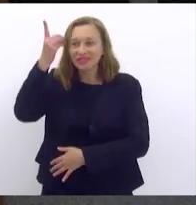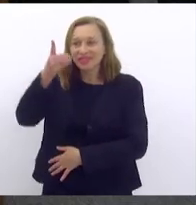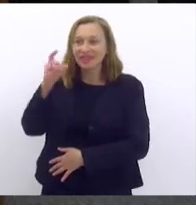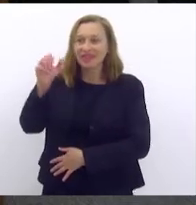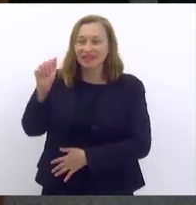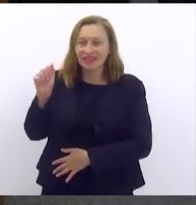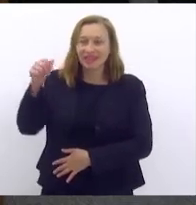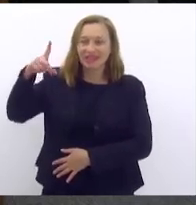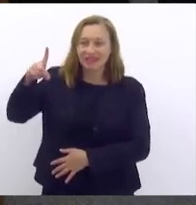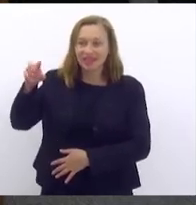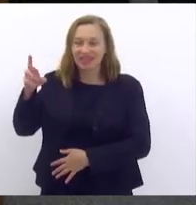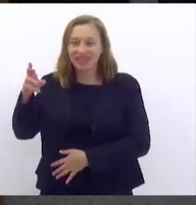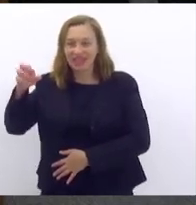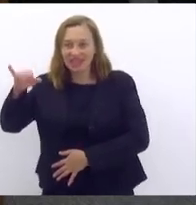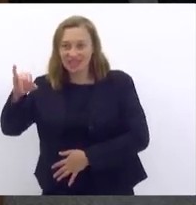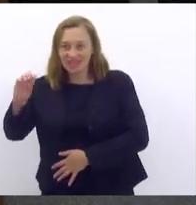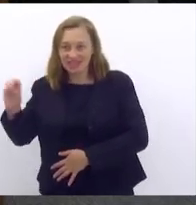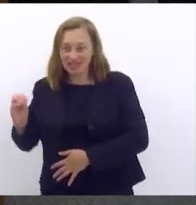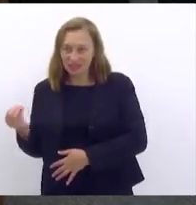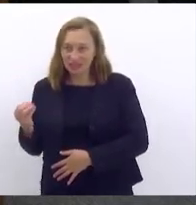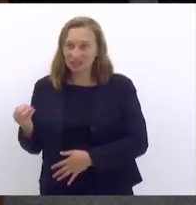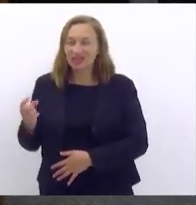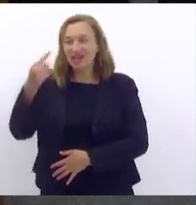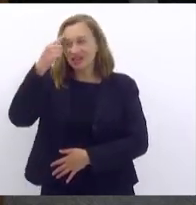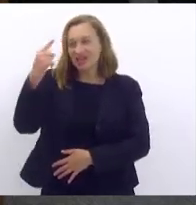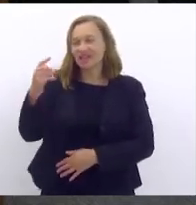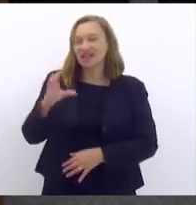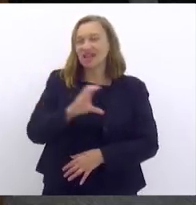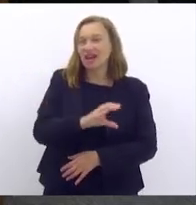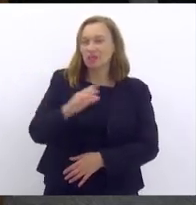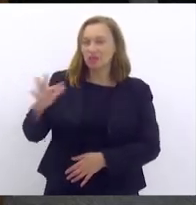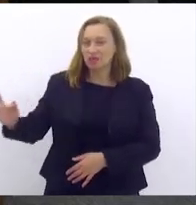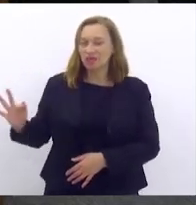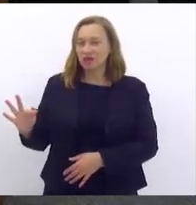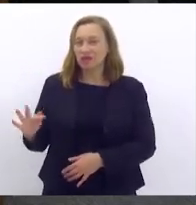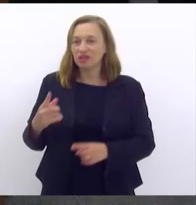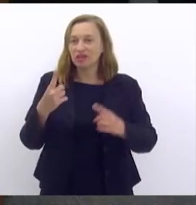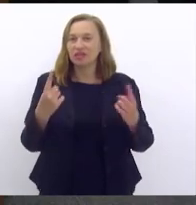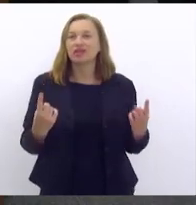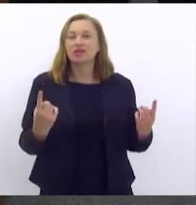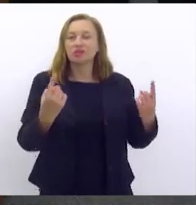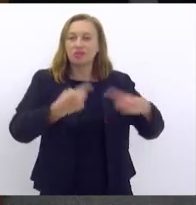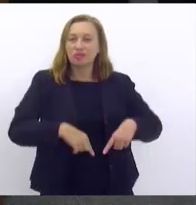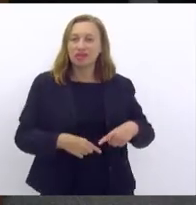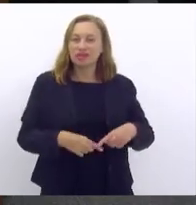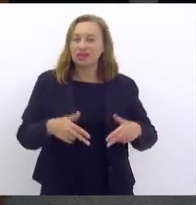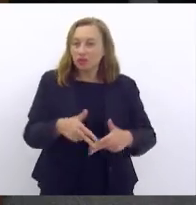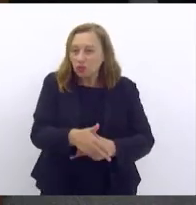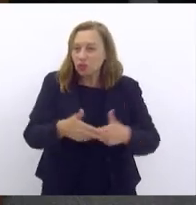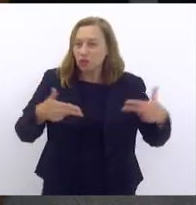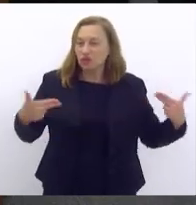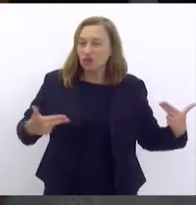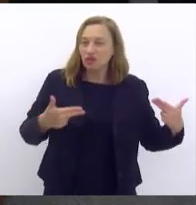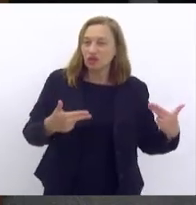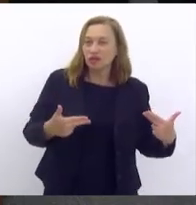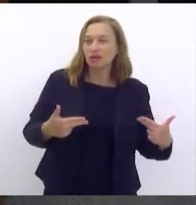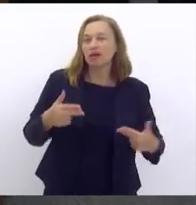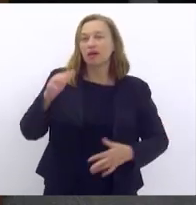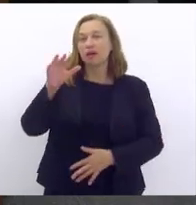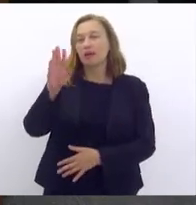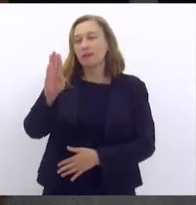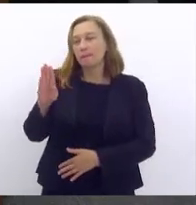a ideia veio lá de Cabo Frio, presidente, da Batalha do Forte, uma batalha que acontece quase